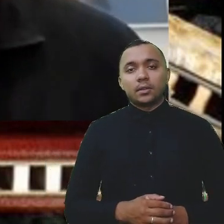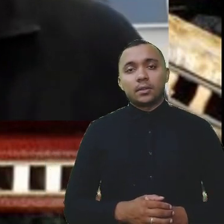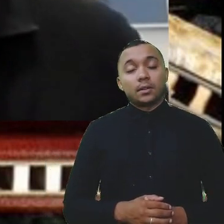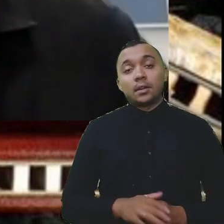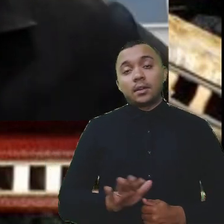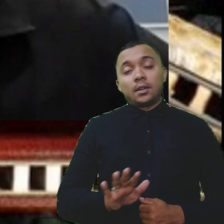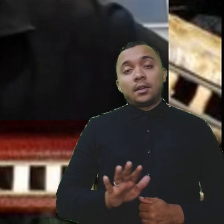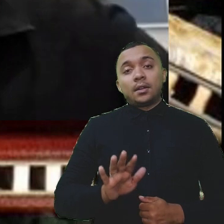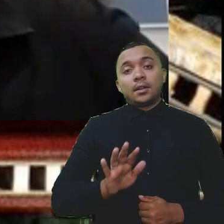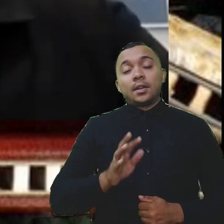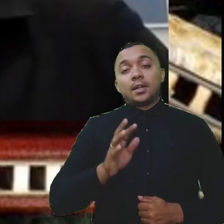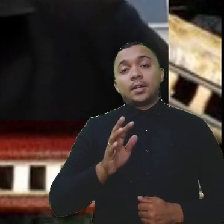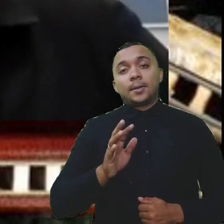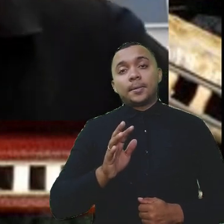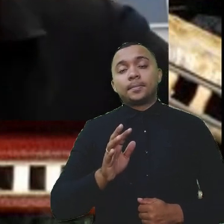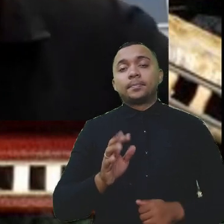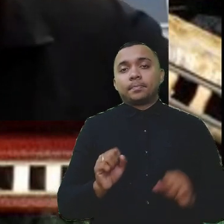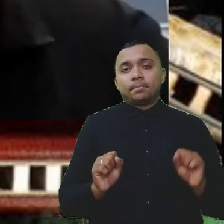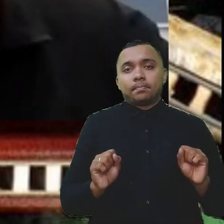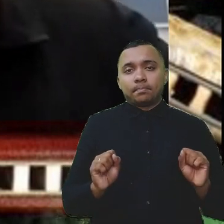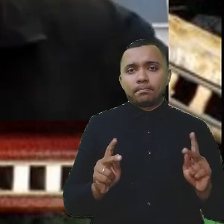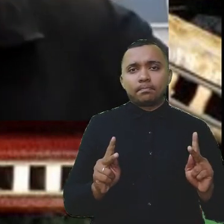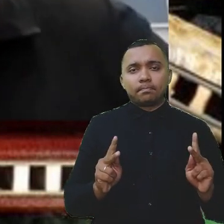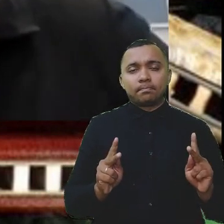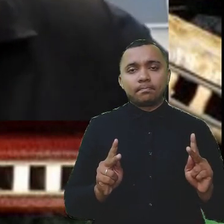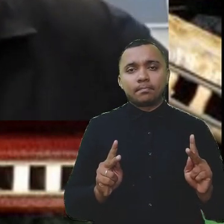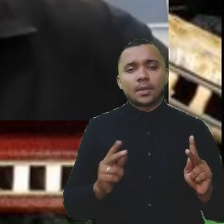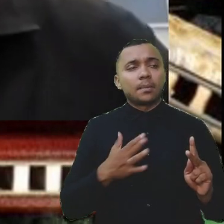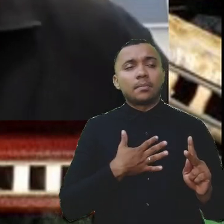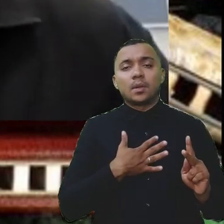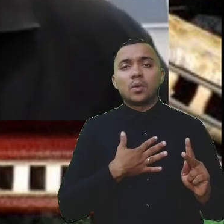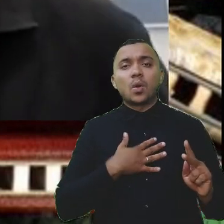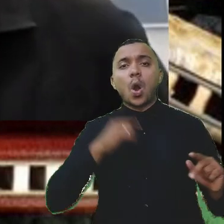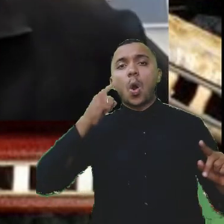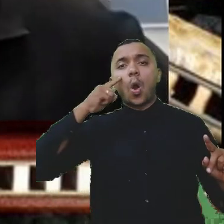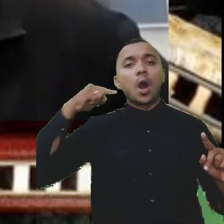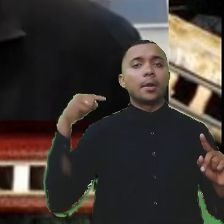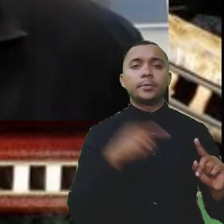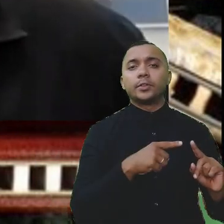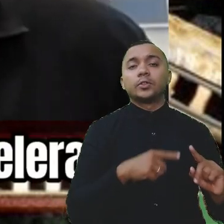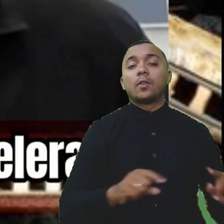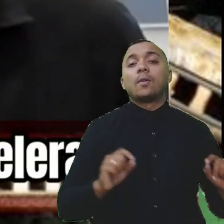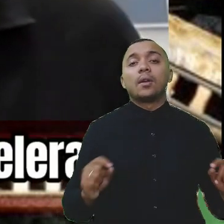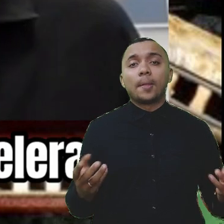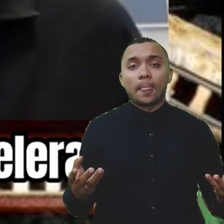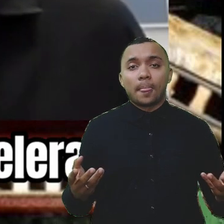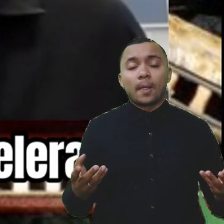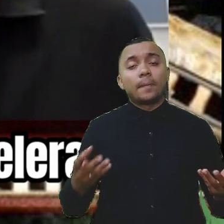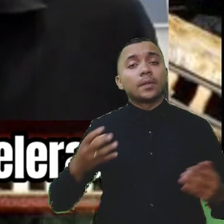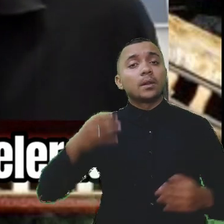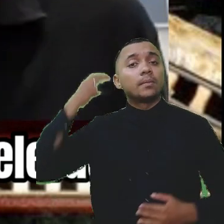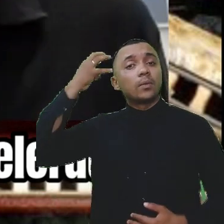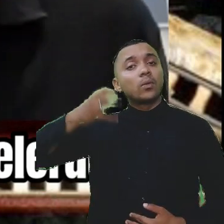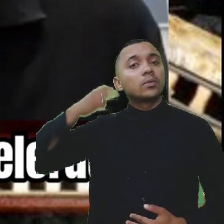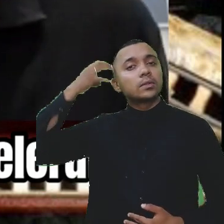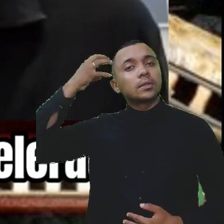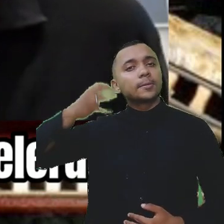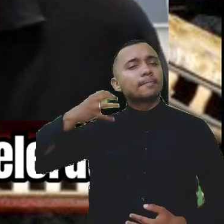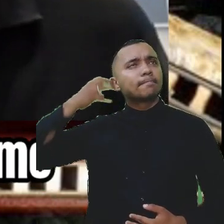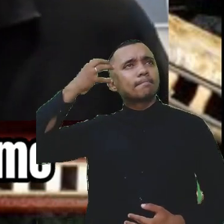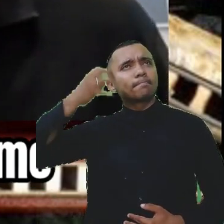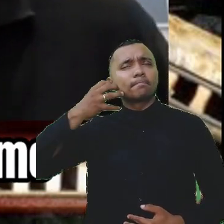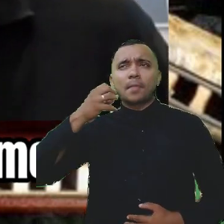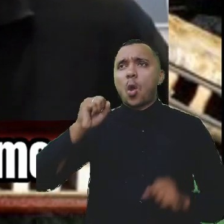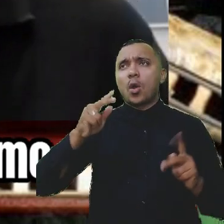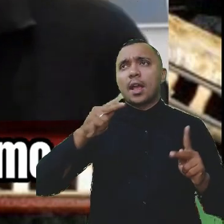Assim, tudo bem, qual é a concessão que eu fiz, que eu faço nesse momento? A música eu faço ela um pouquinho mais